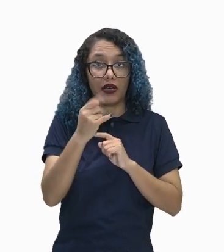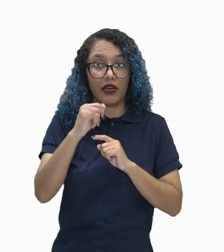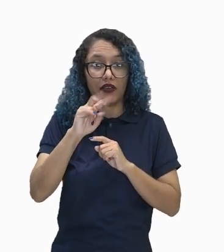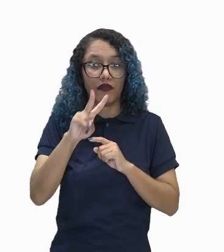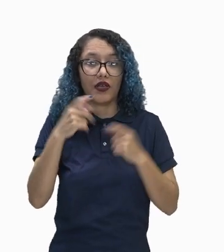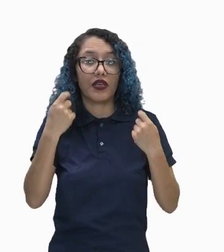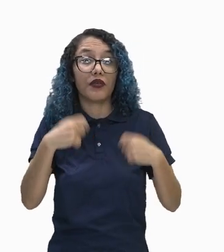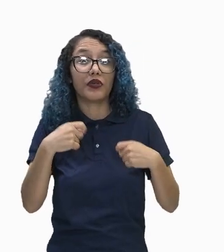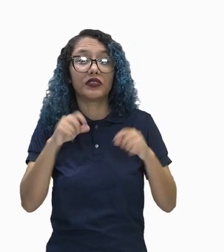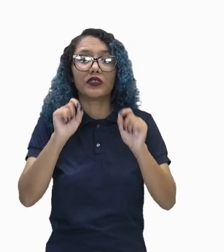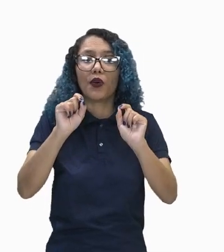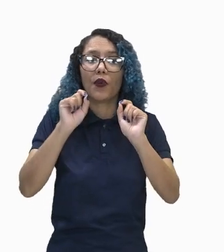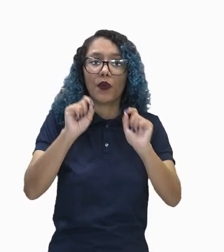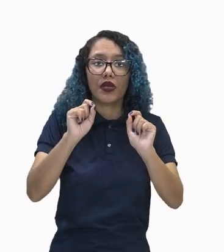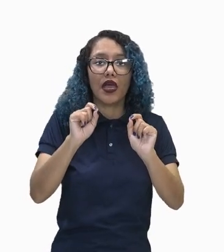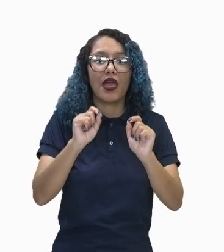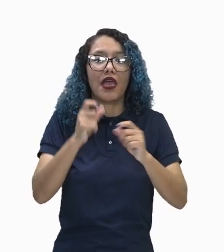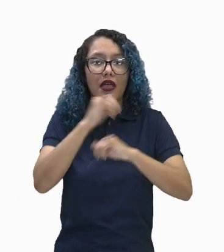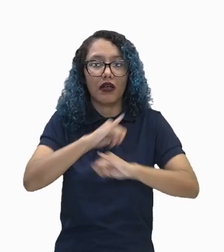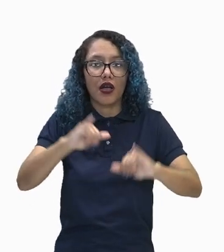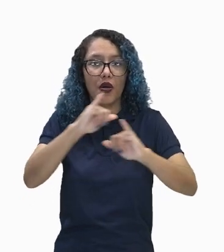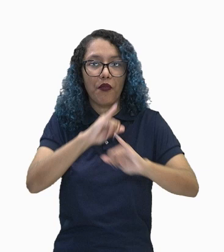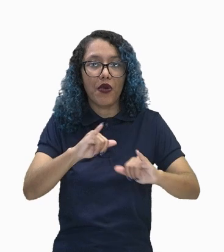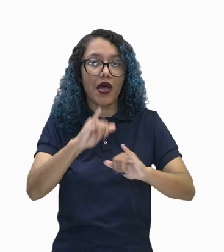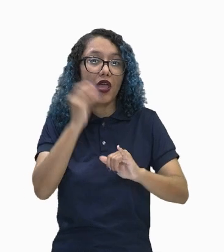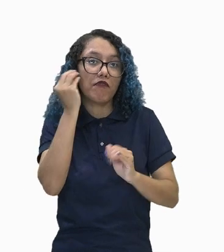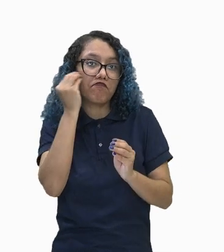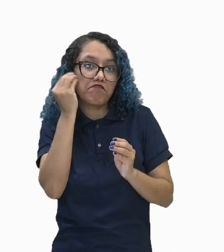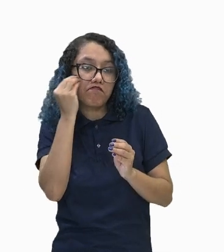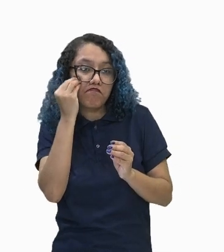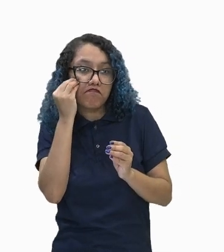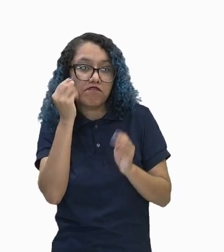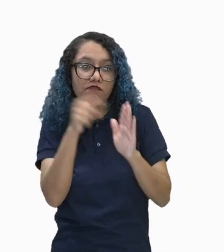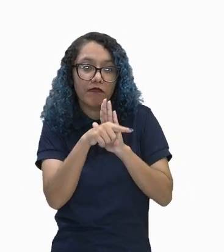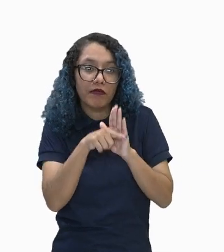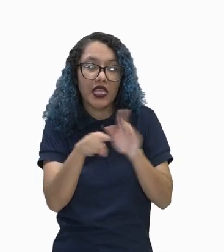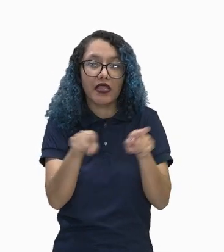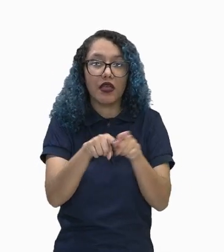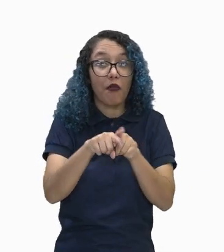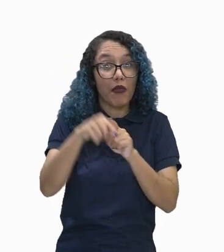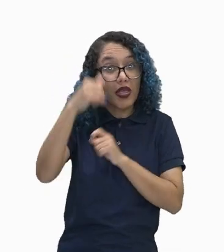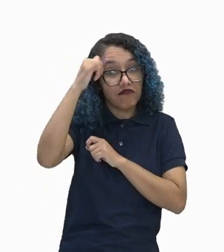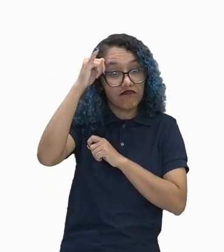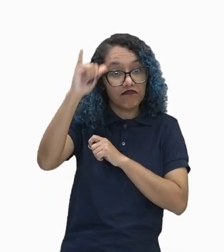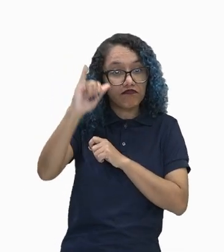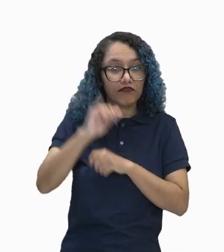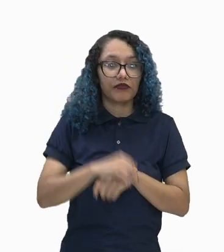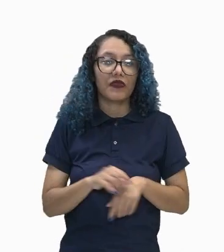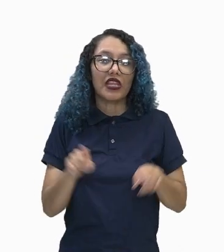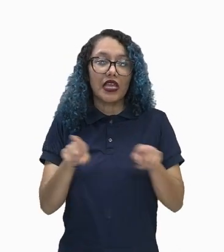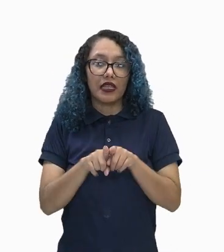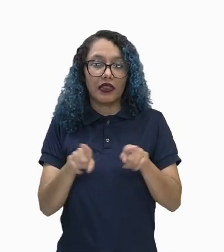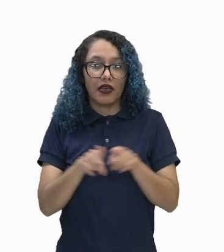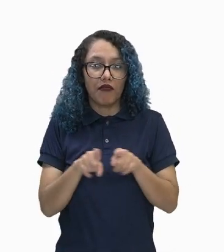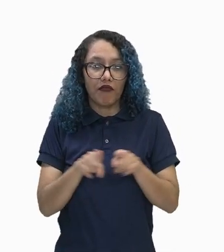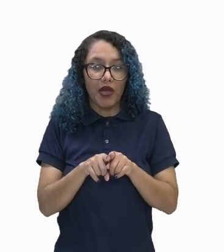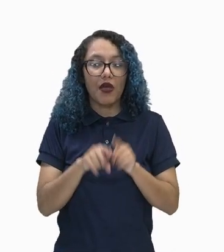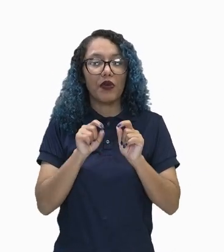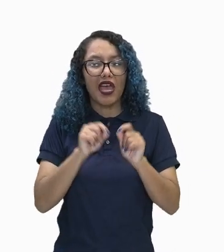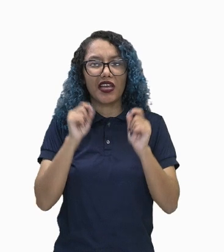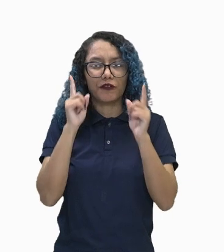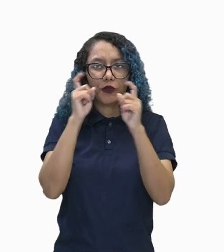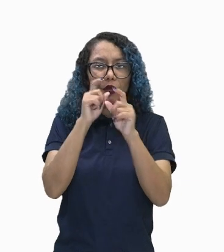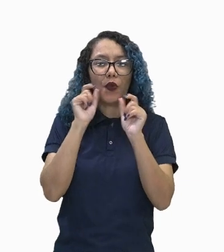de testagem e prevenção. E uma dificuldade, as dificuldades, né, no acesso